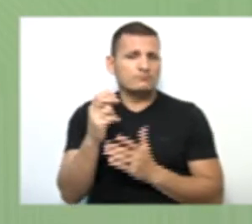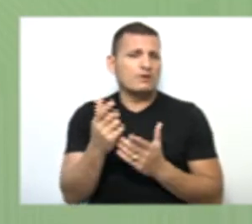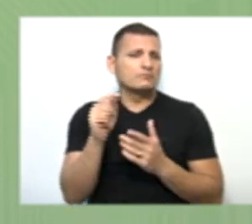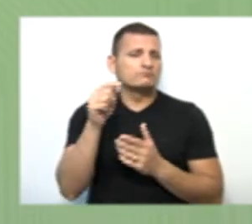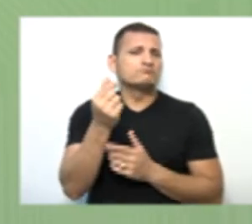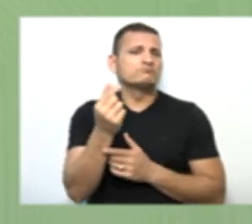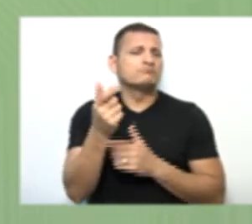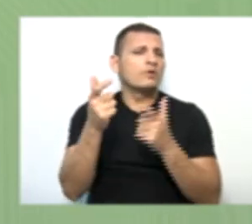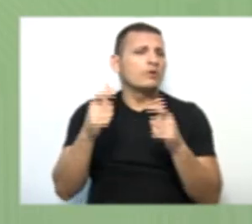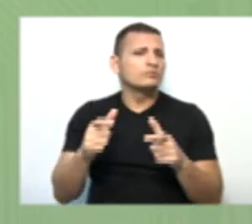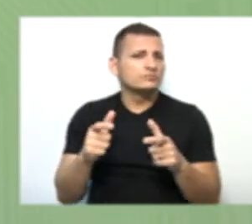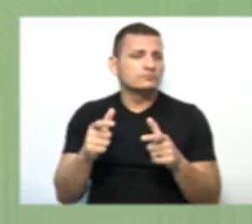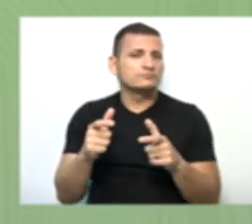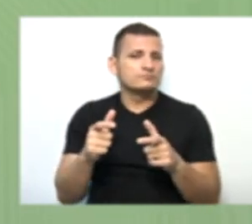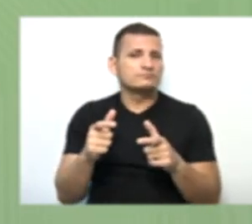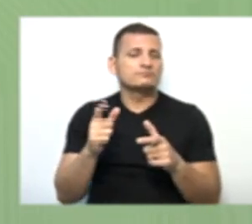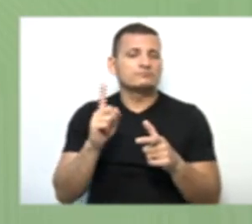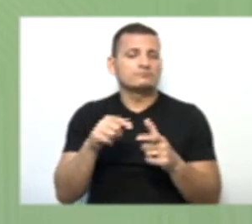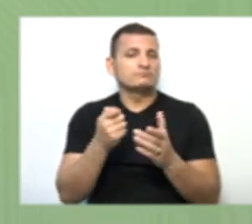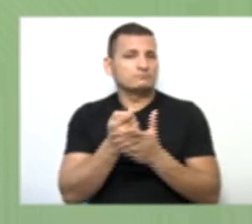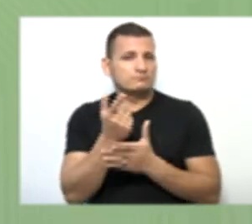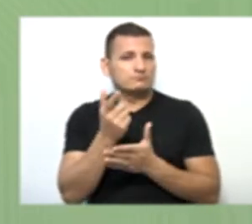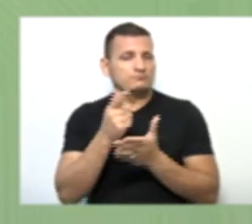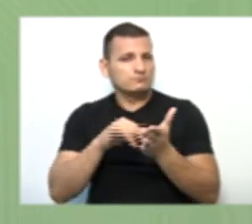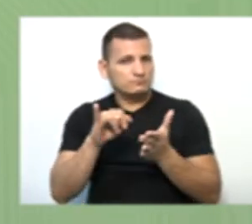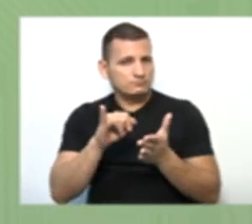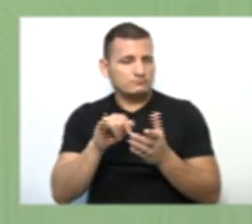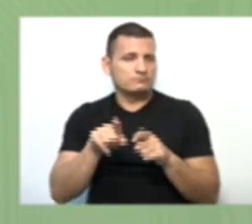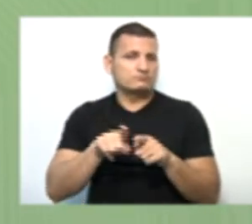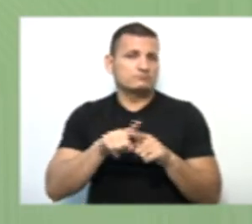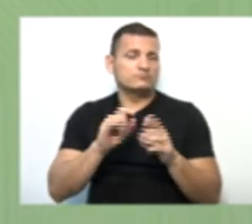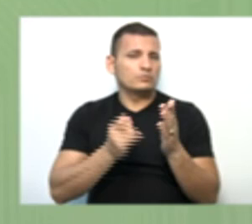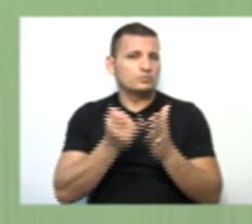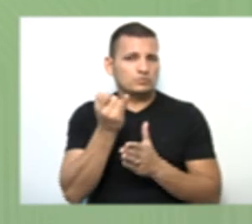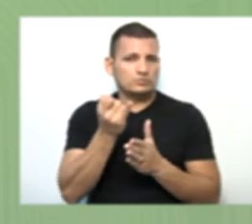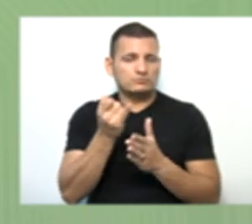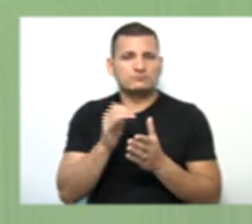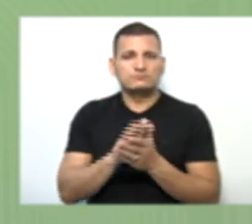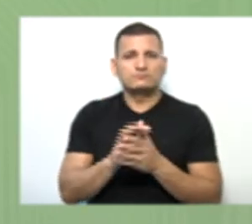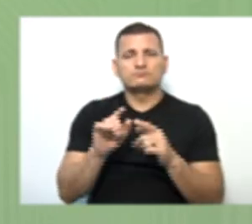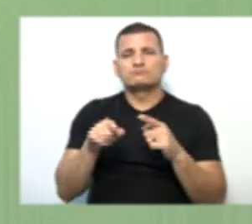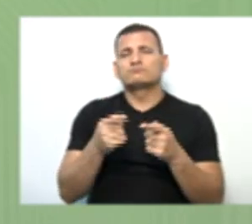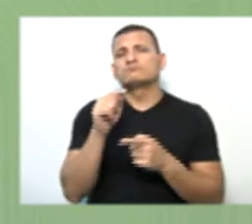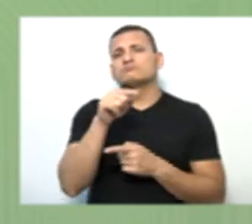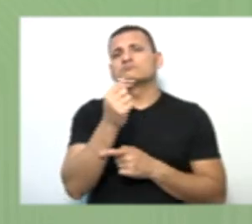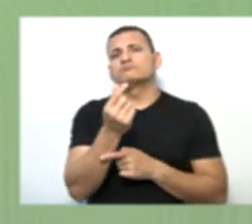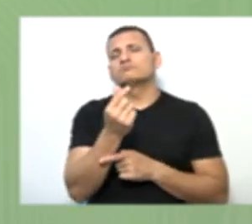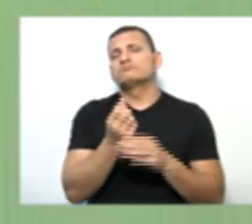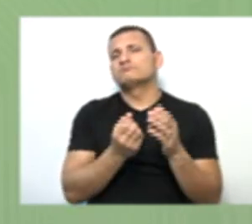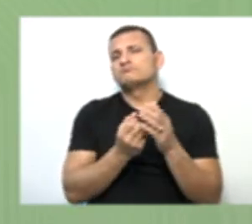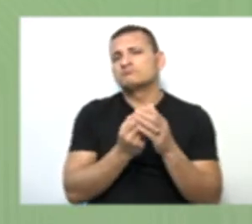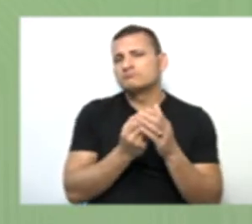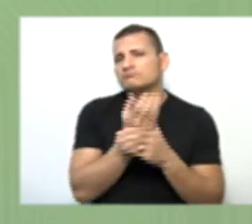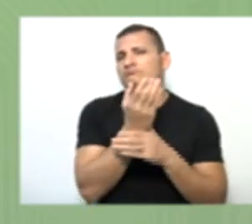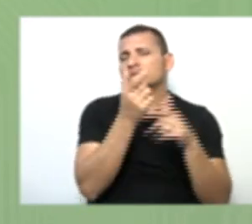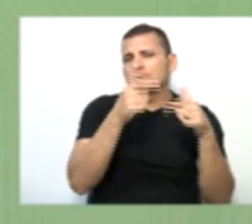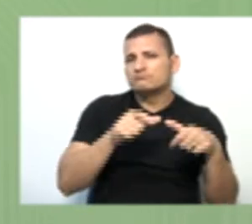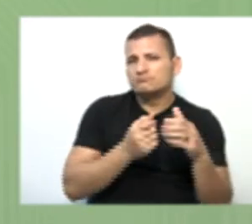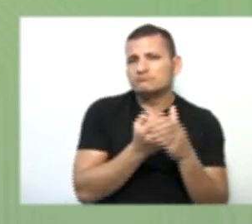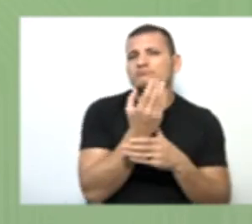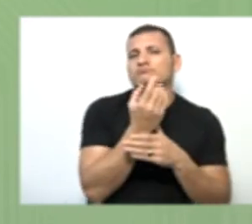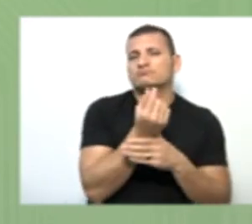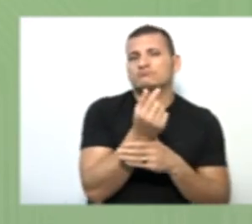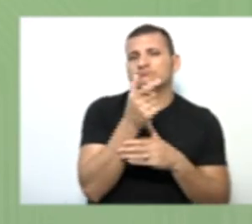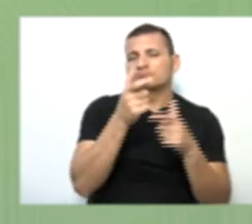quê? Para pagar impostos e os juros dos impostos. Mas qual foi a origem do dinheiro? Da onde veio o dinheiro?